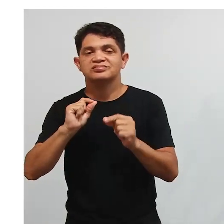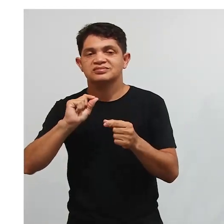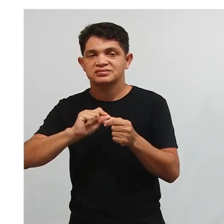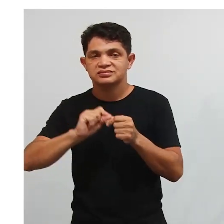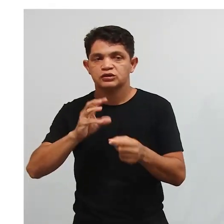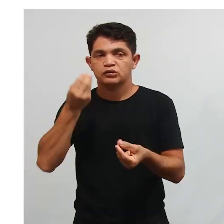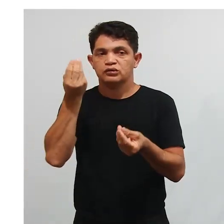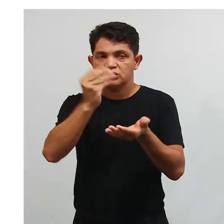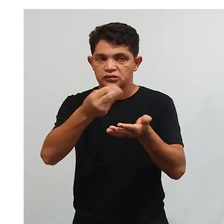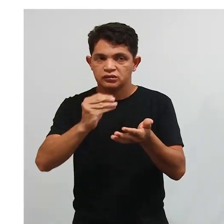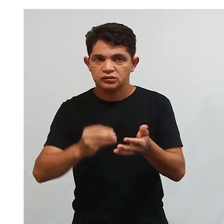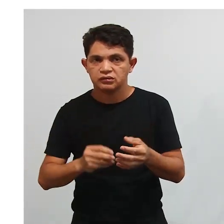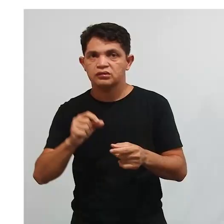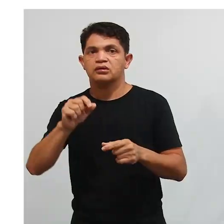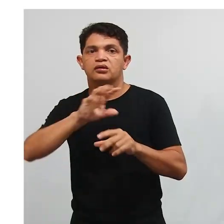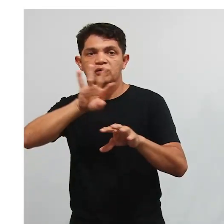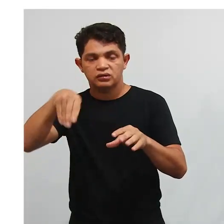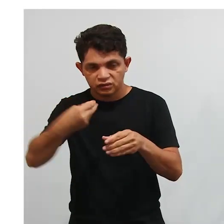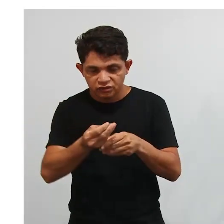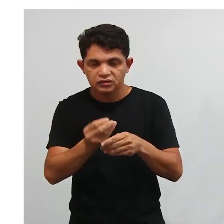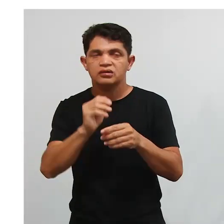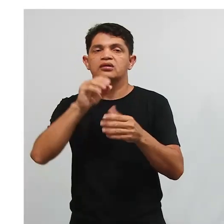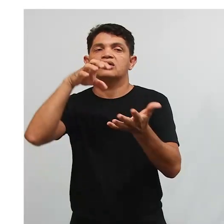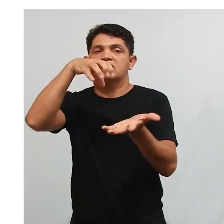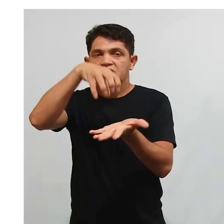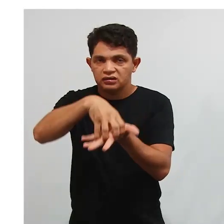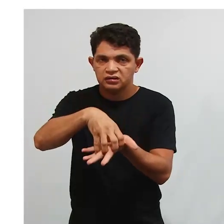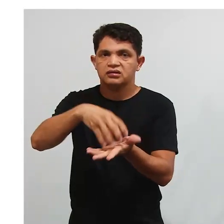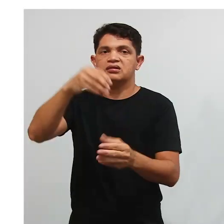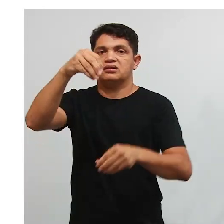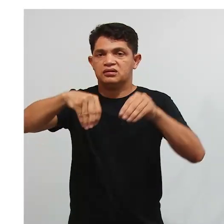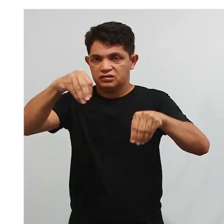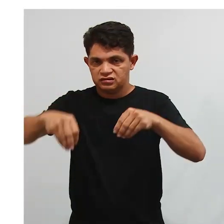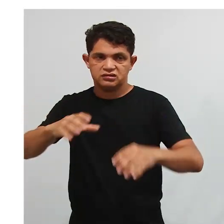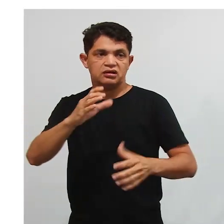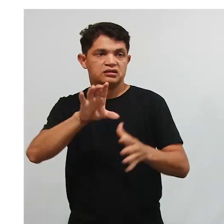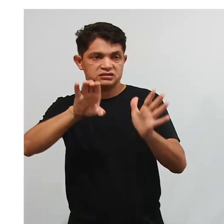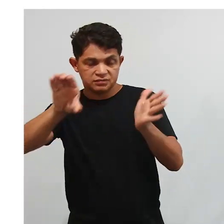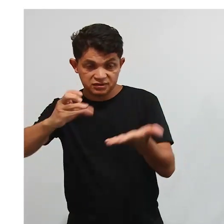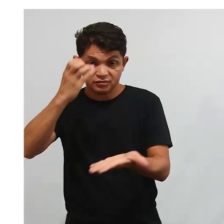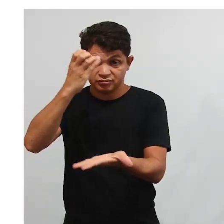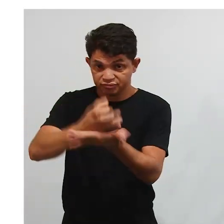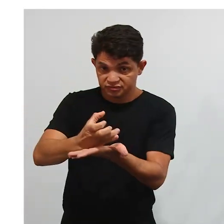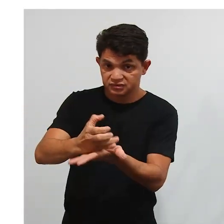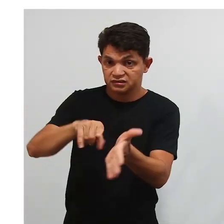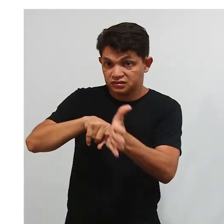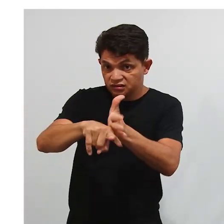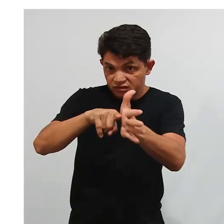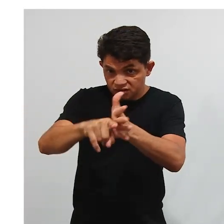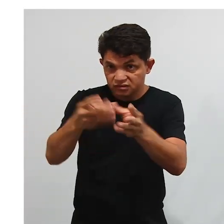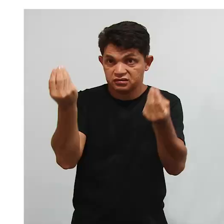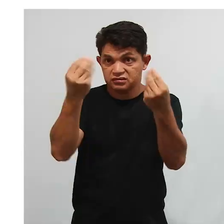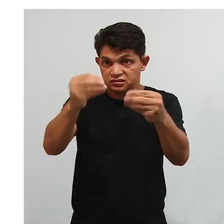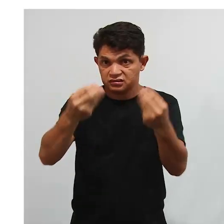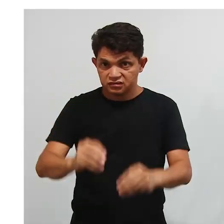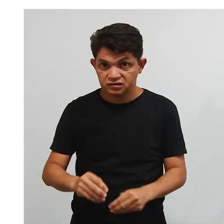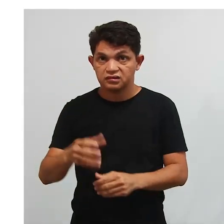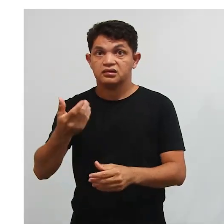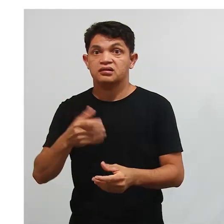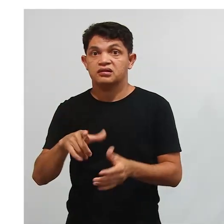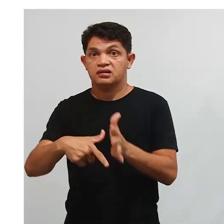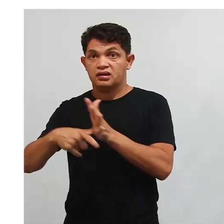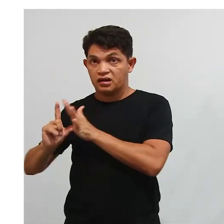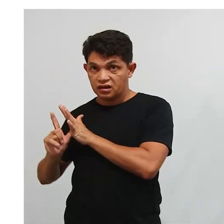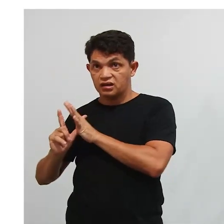a explicativa ela vai o quê buscar os fatores determinantes dessa criminalidade e antes a gente